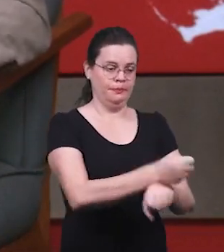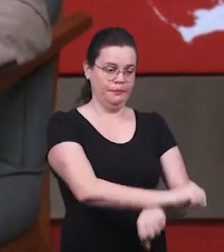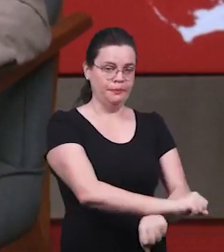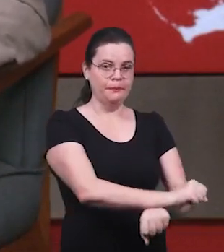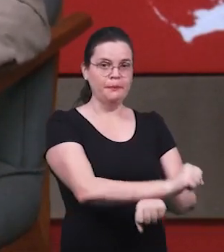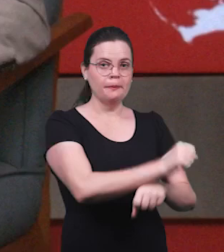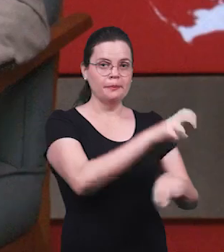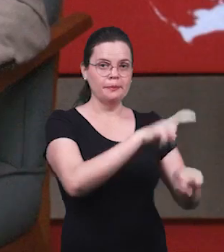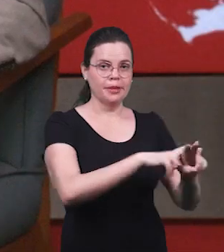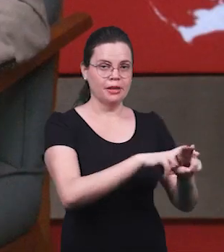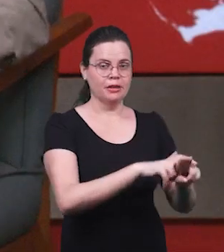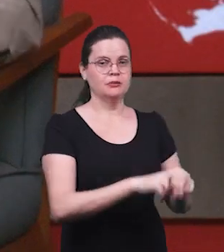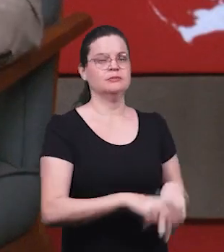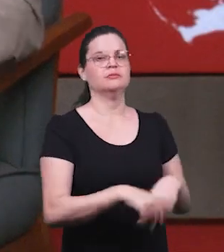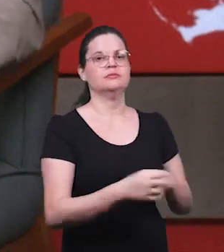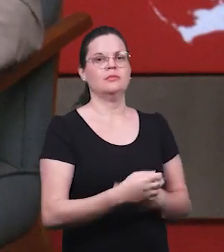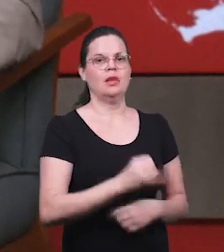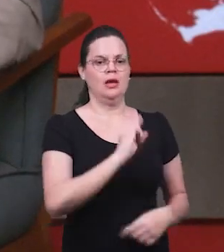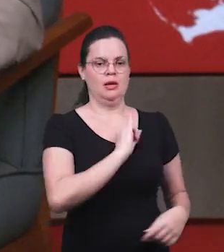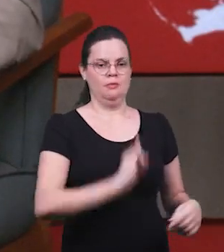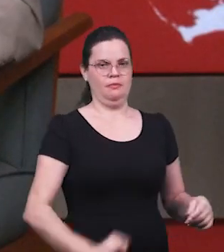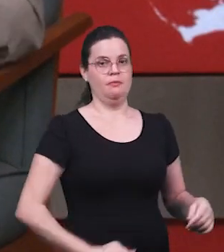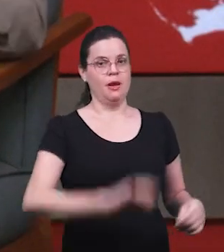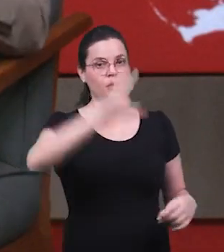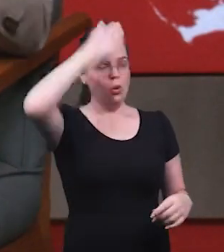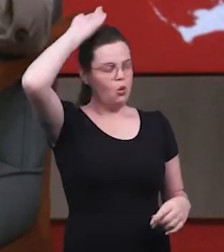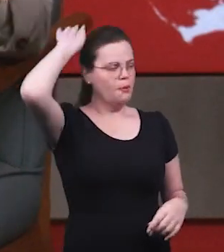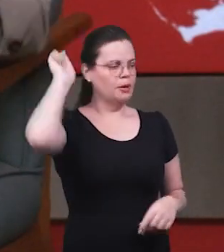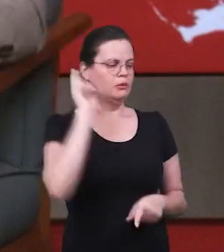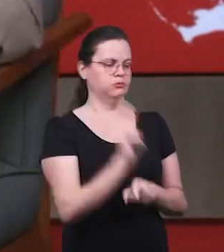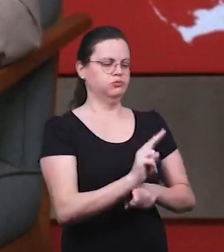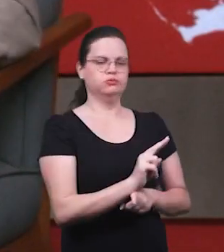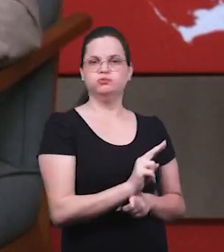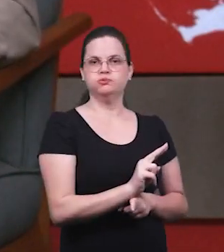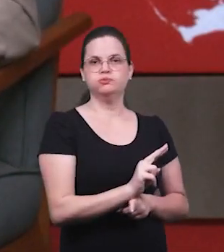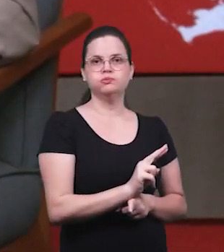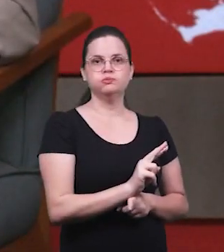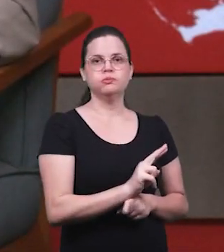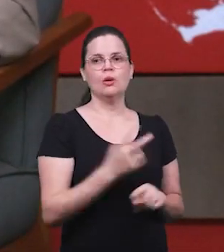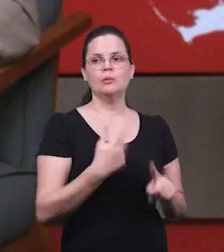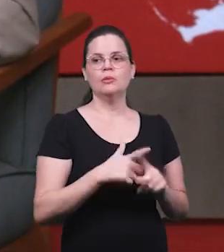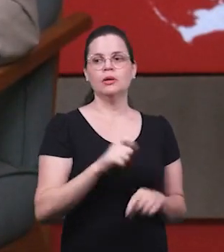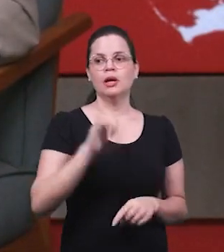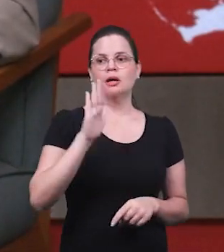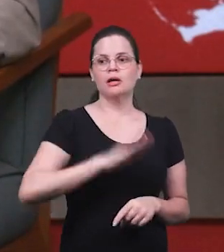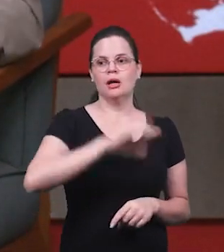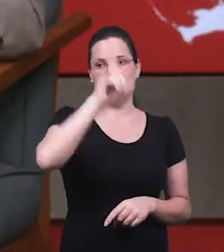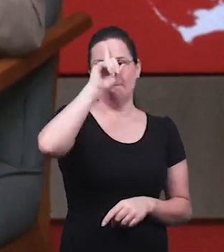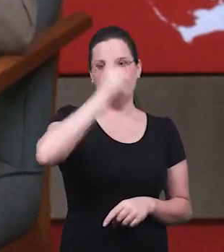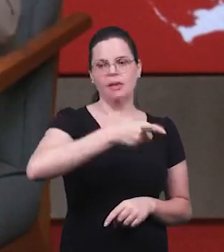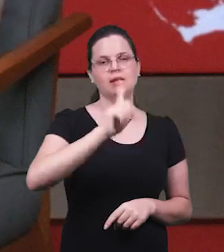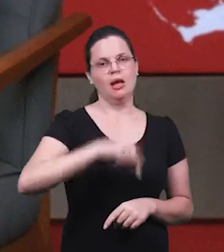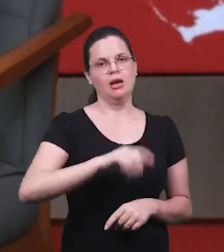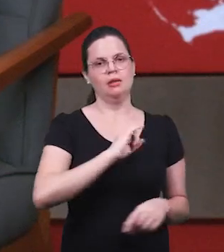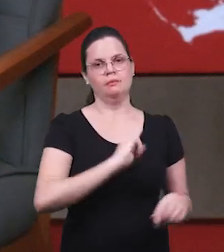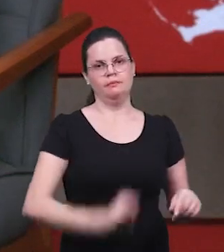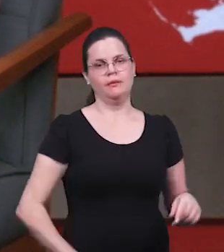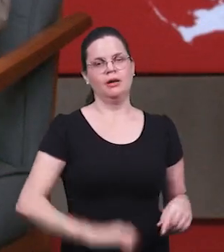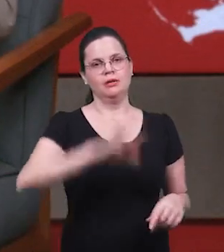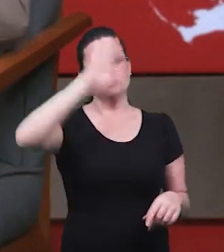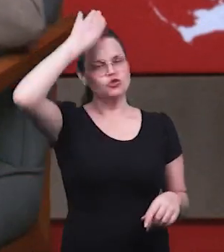sobre a tutela do Império Romano, porque quem mandava era o Império Romano. Mas o